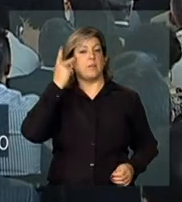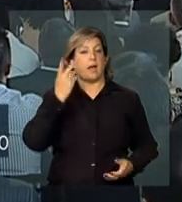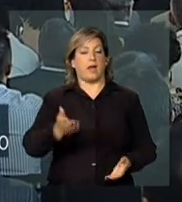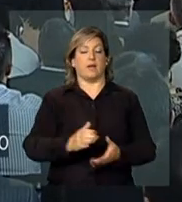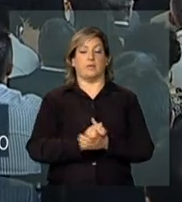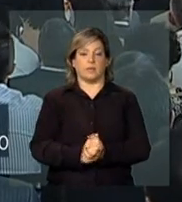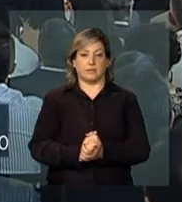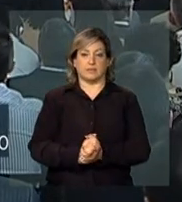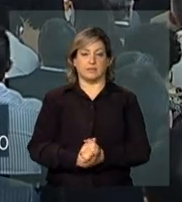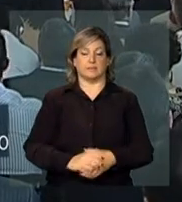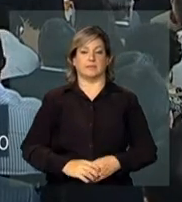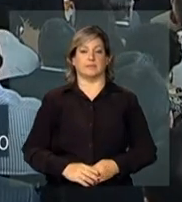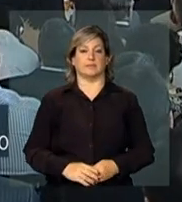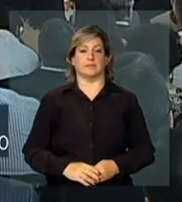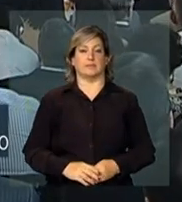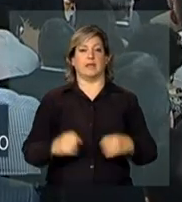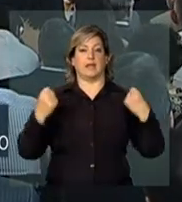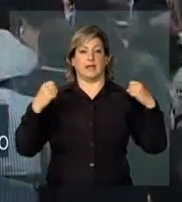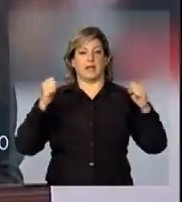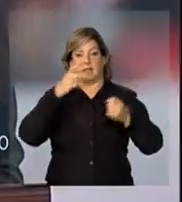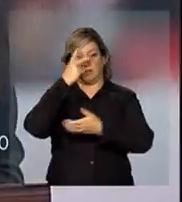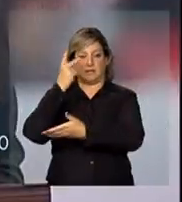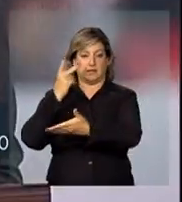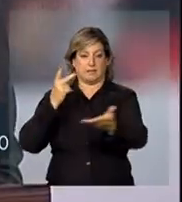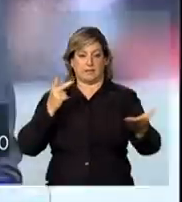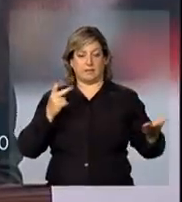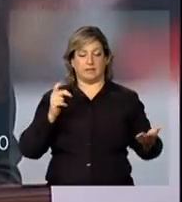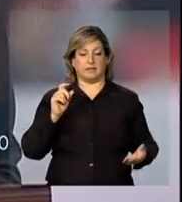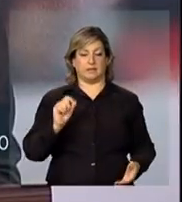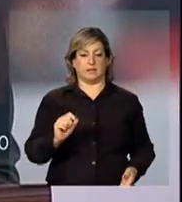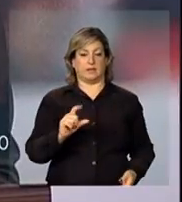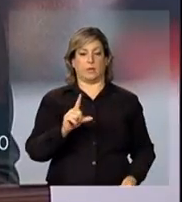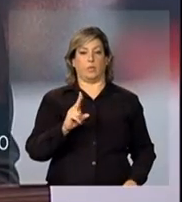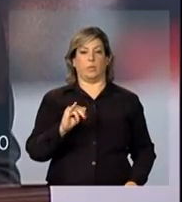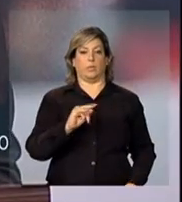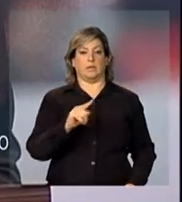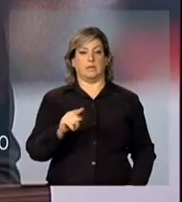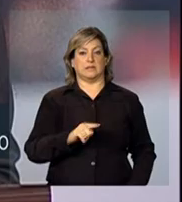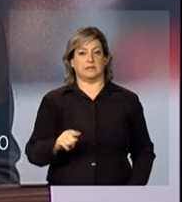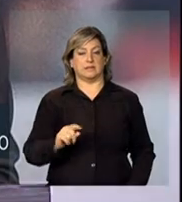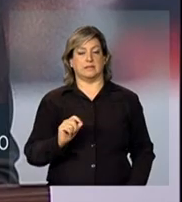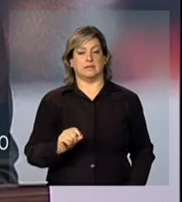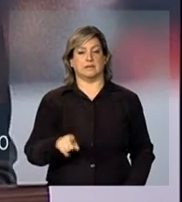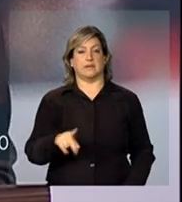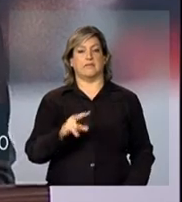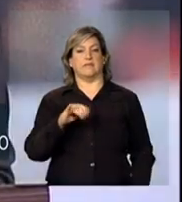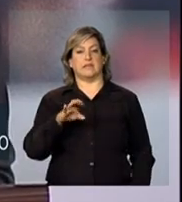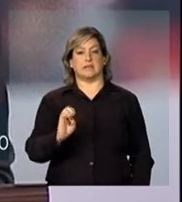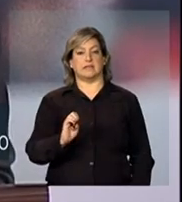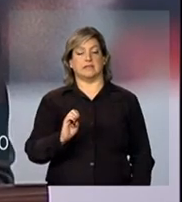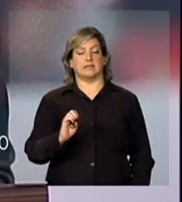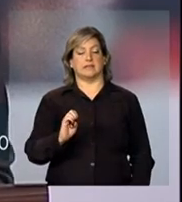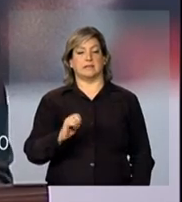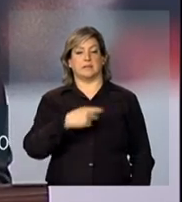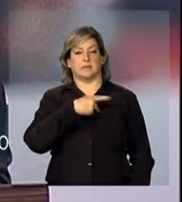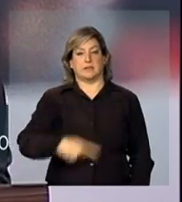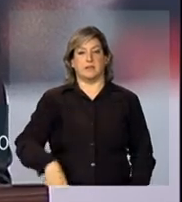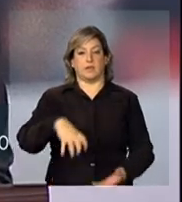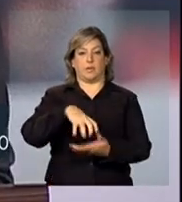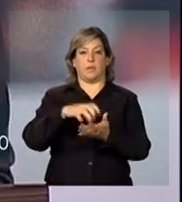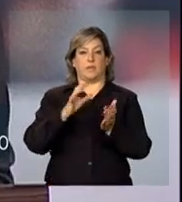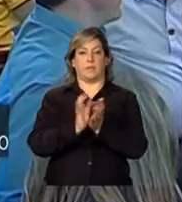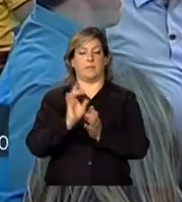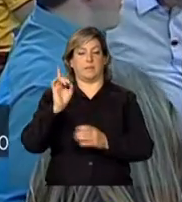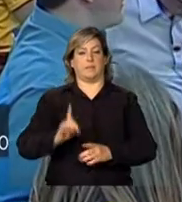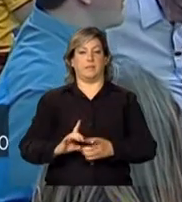Paulo os atletas Luiz Cláudio Pereira vice-presidente do comitê paralímpico brasileiro